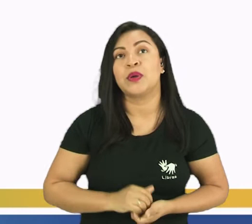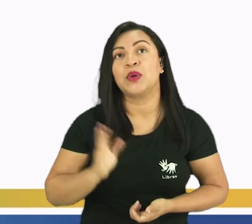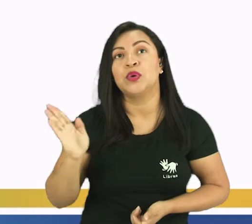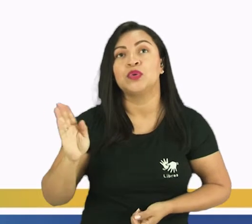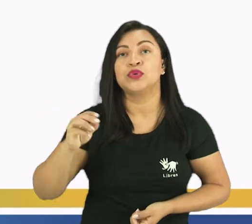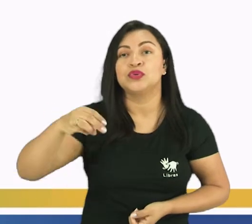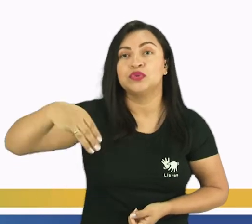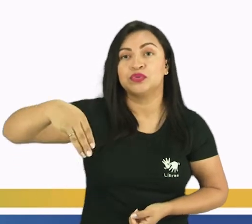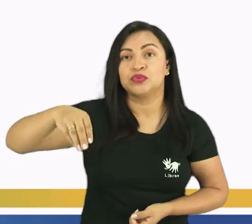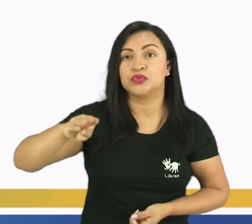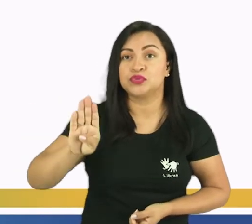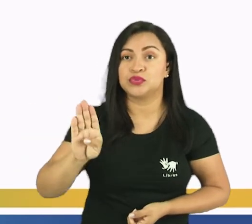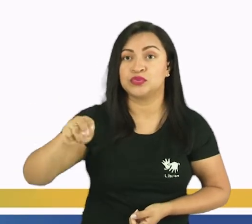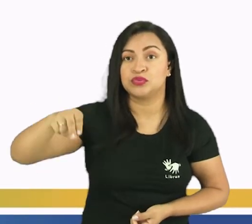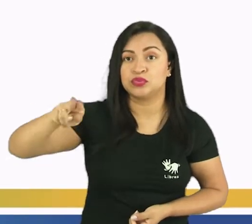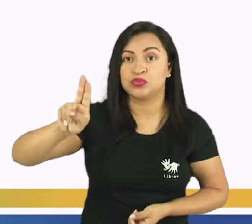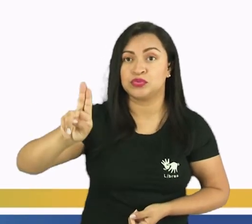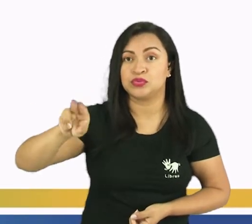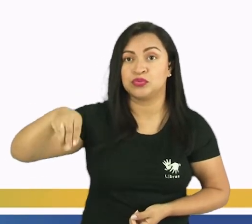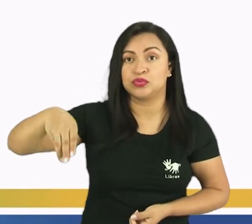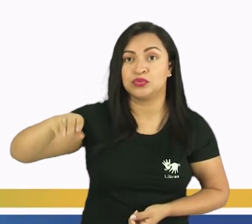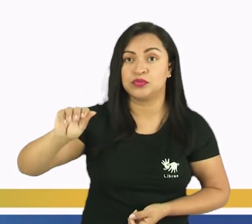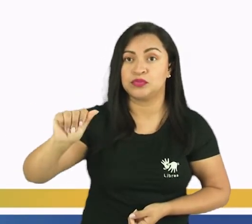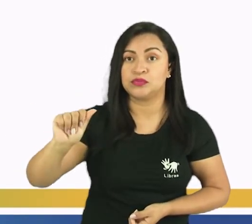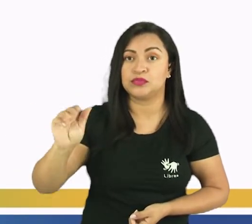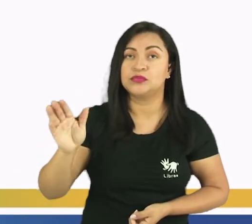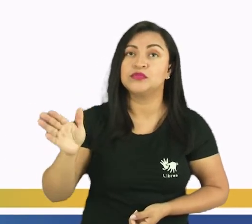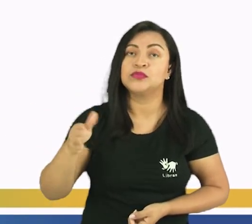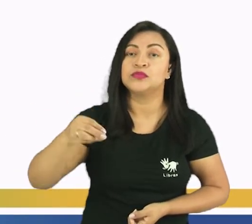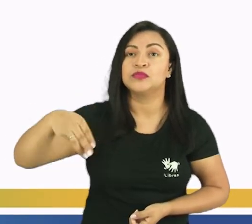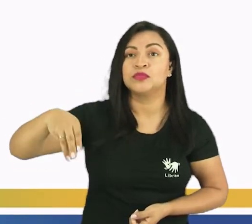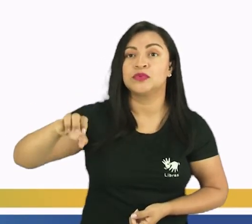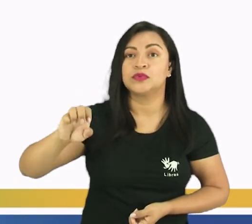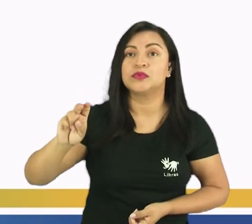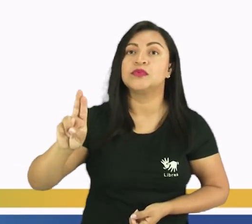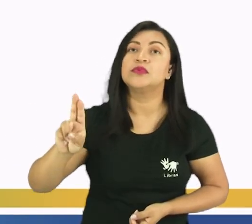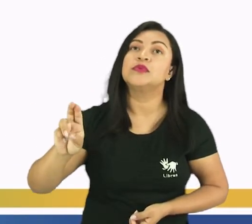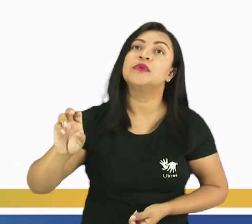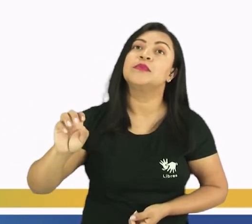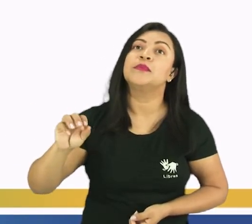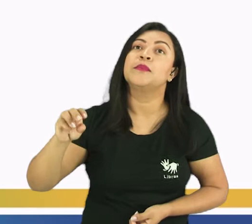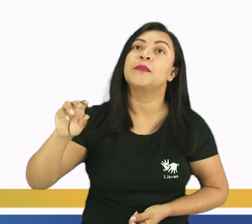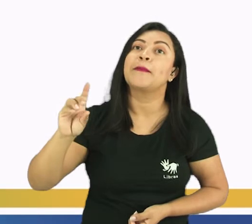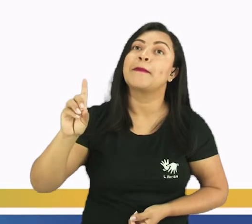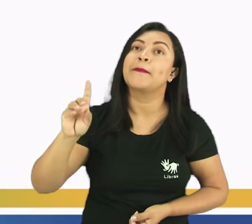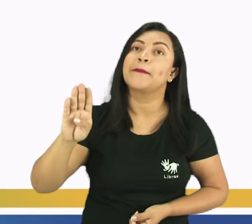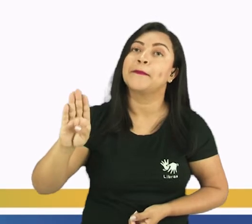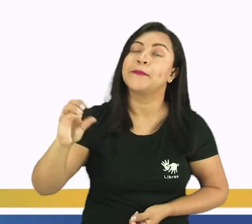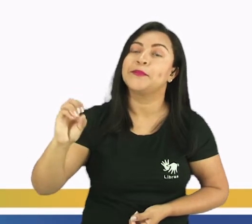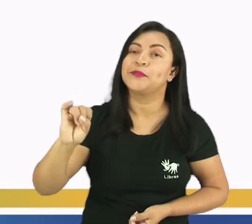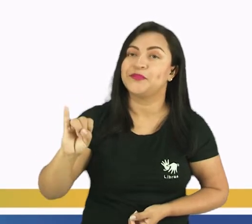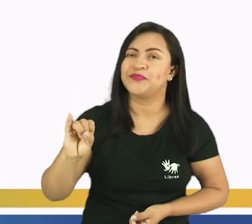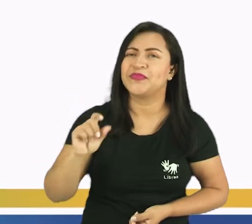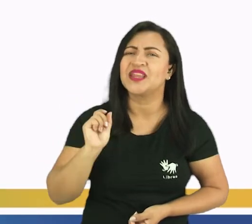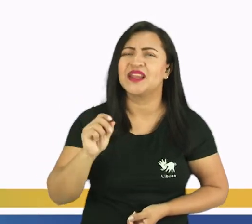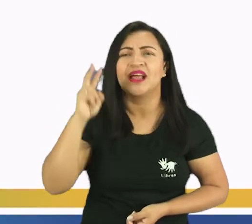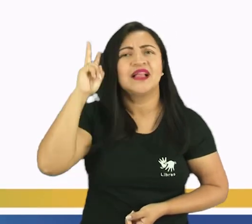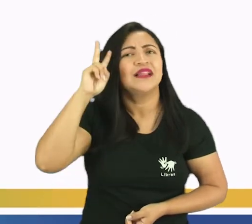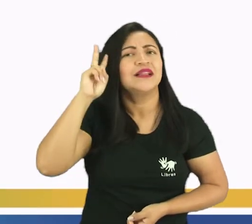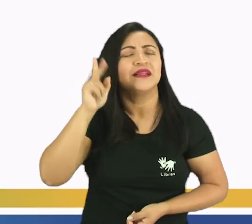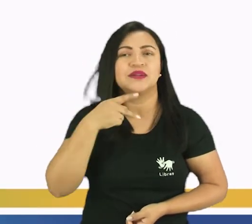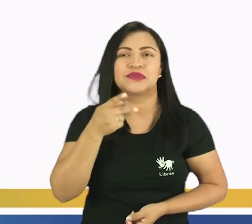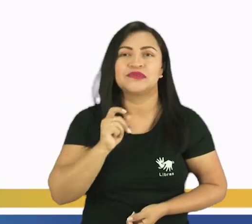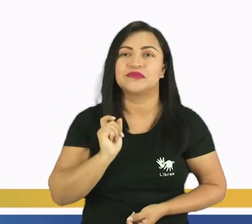A gente pode falar um pouquinho sobre o bumba meu boi, porque tem uma outra dança que se chama da boi bumbá. Então lembra que eu falei para